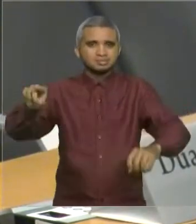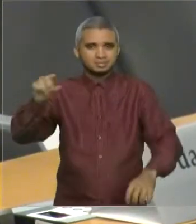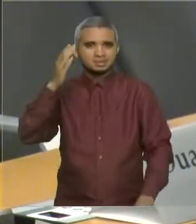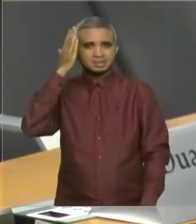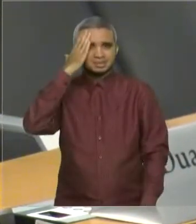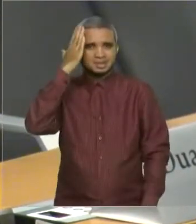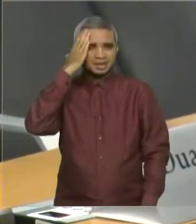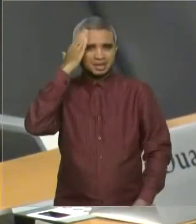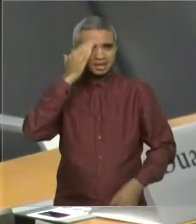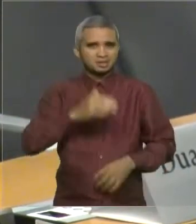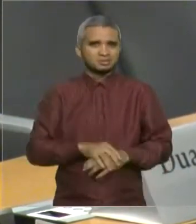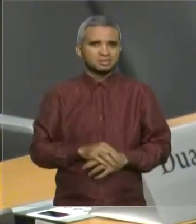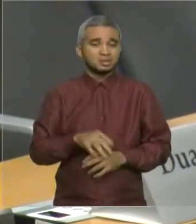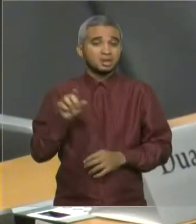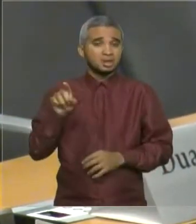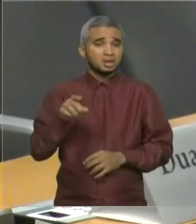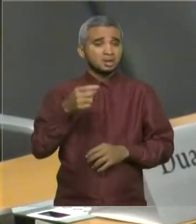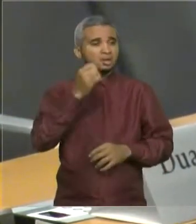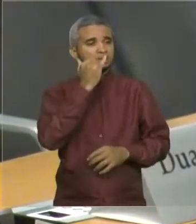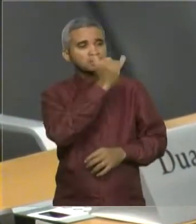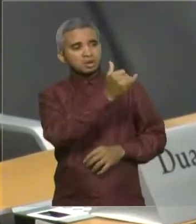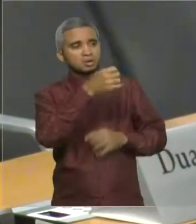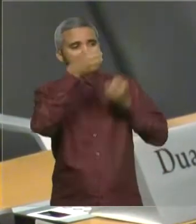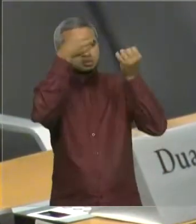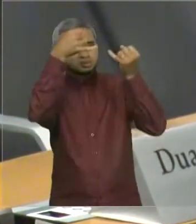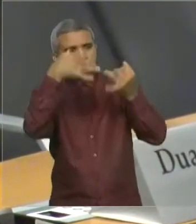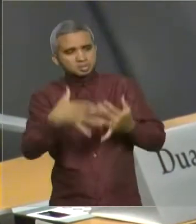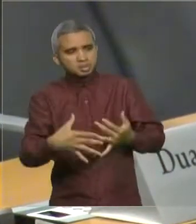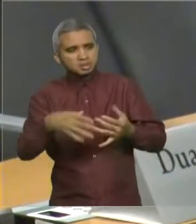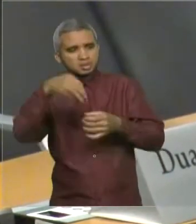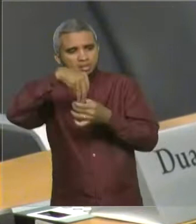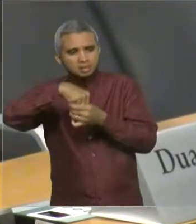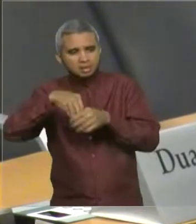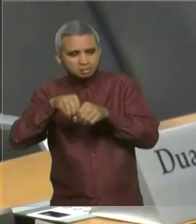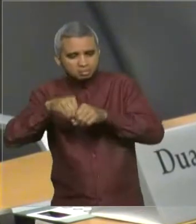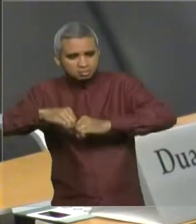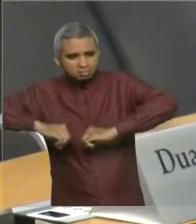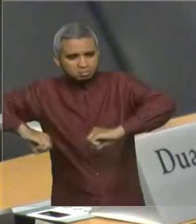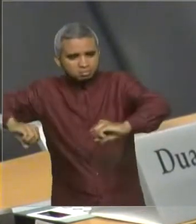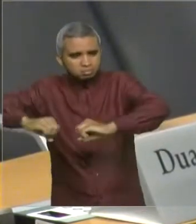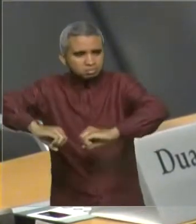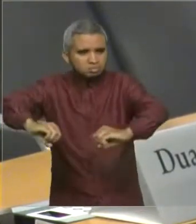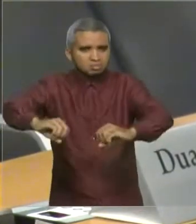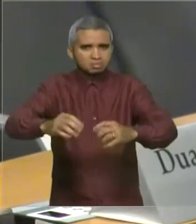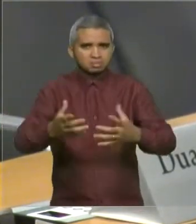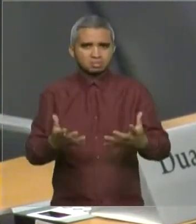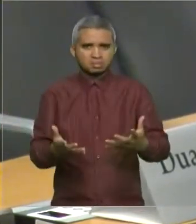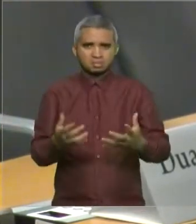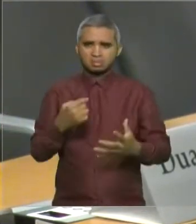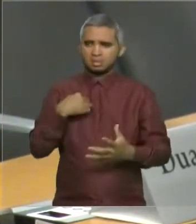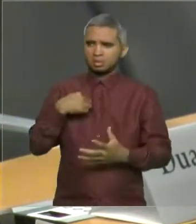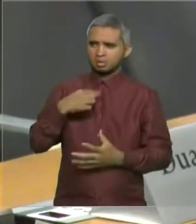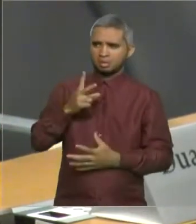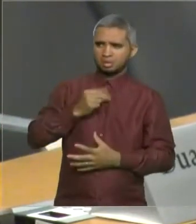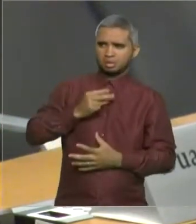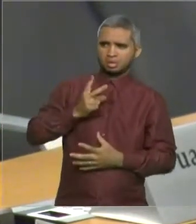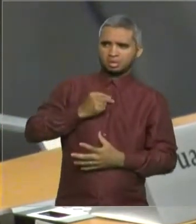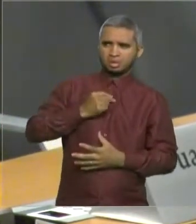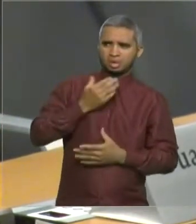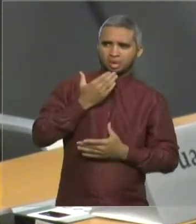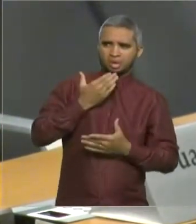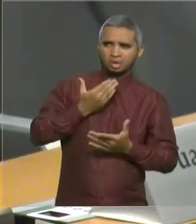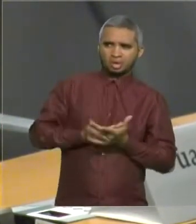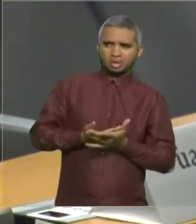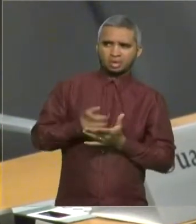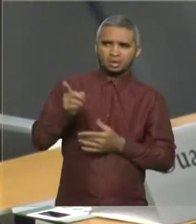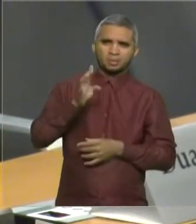instalação hidráulica que ali tinha. E isso demonstra a capacidade de gestão do Carlos Lula, por isso que eu parabenizo o Carlos